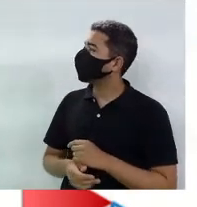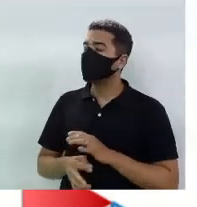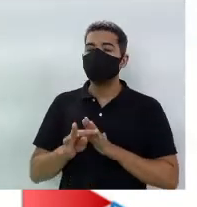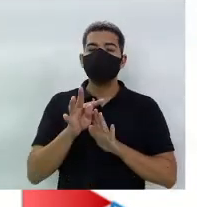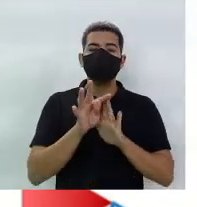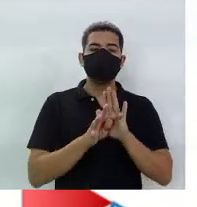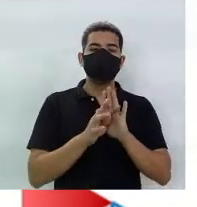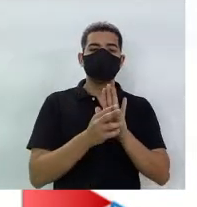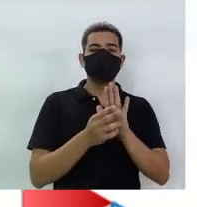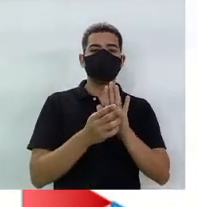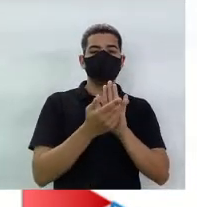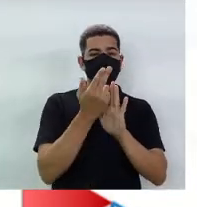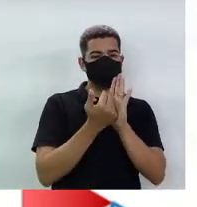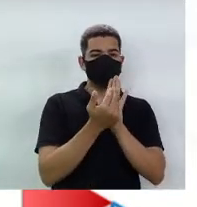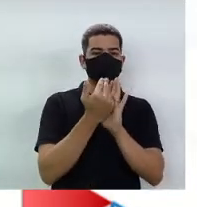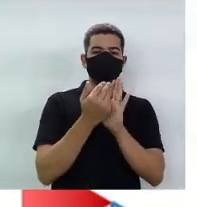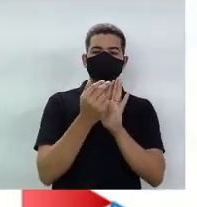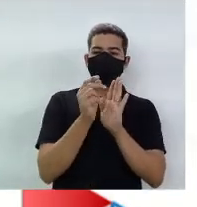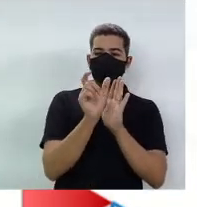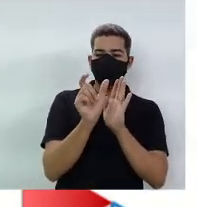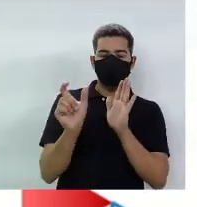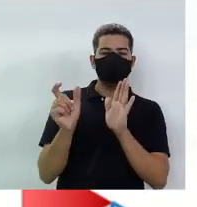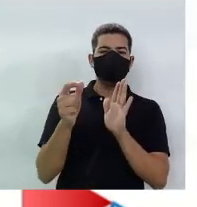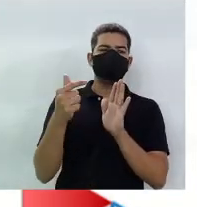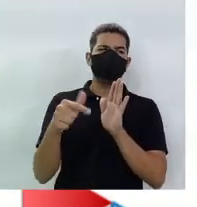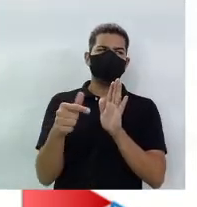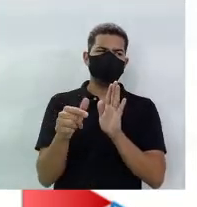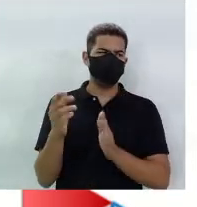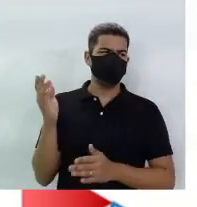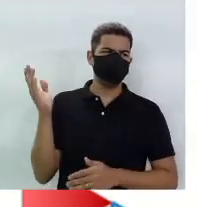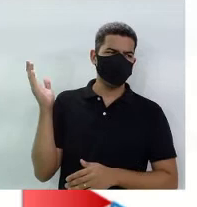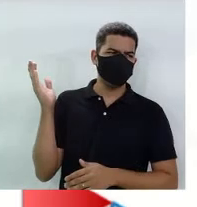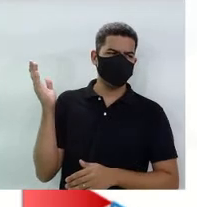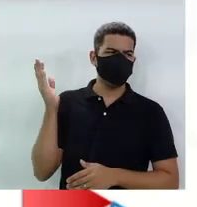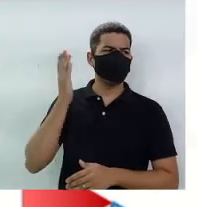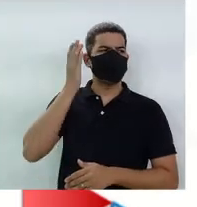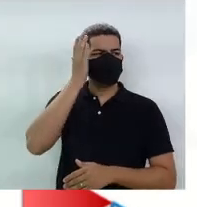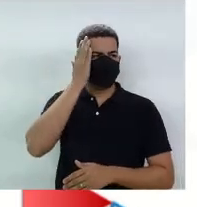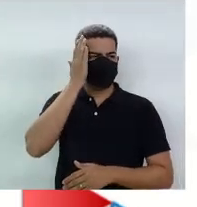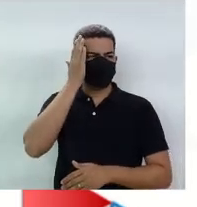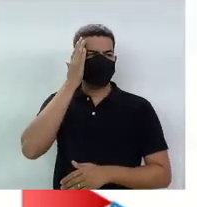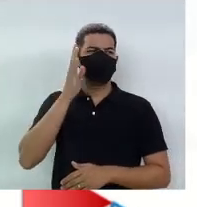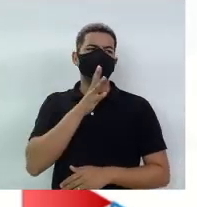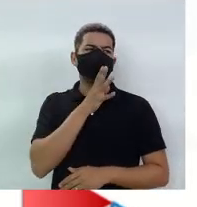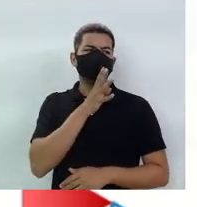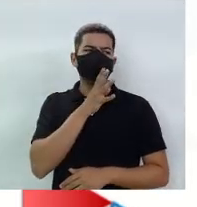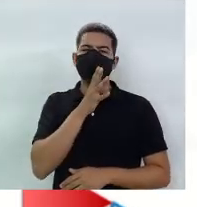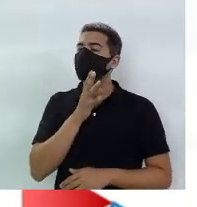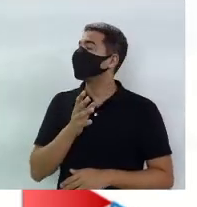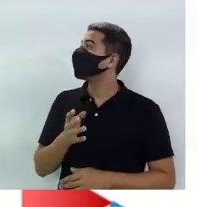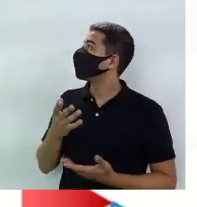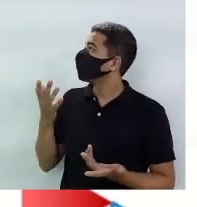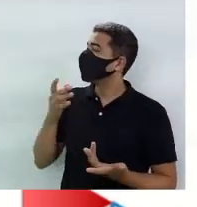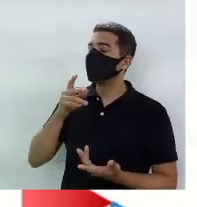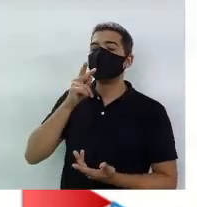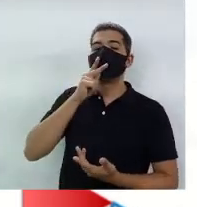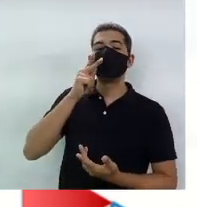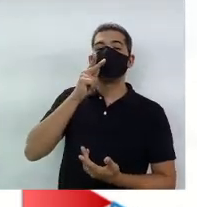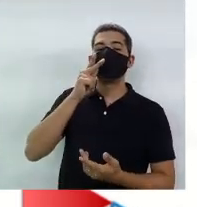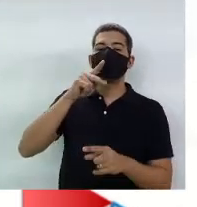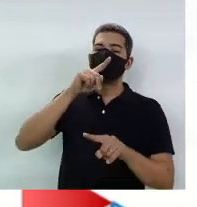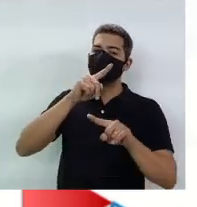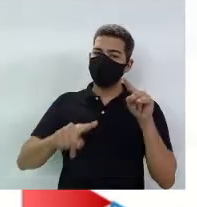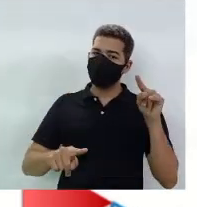texto. Texto não verbal. Todo mundo conhece ao olhar esse texto que está na tela, que diz o quê?